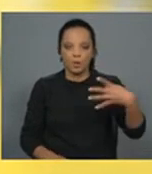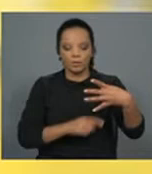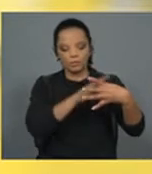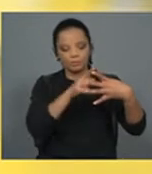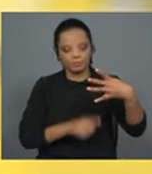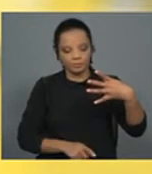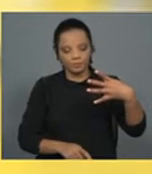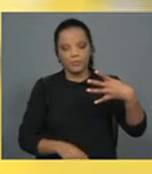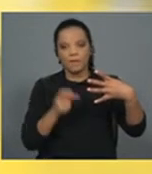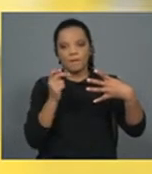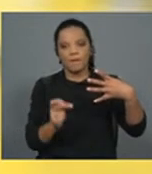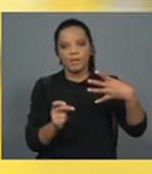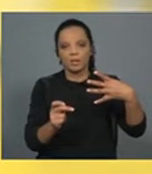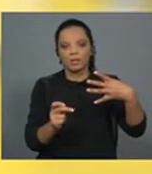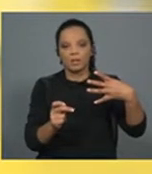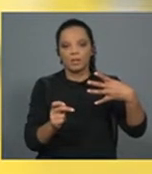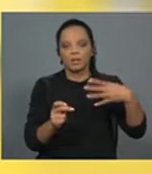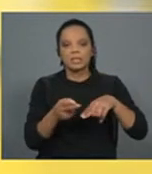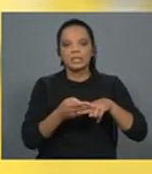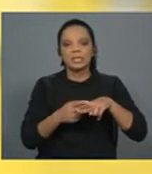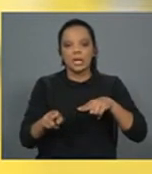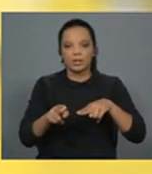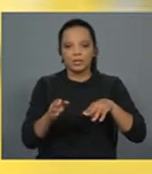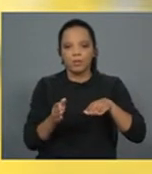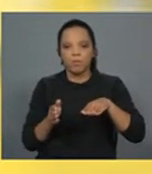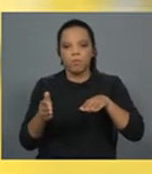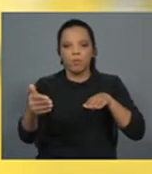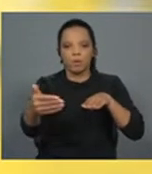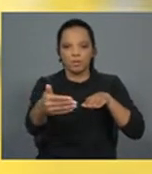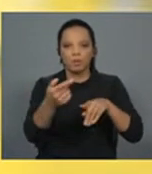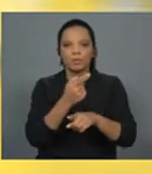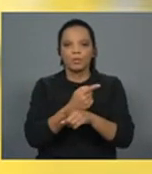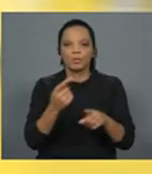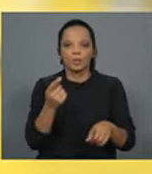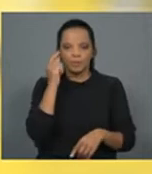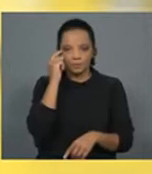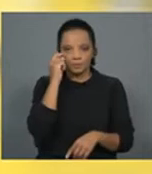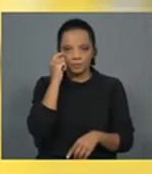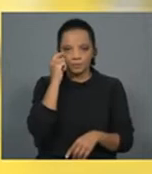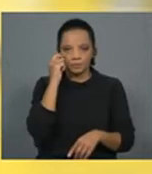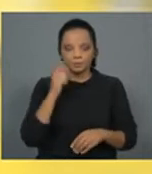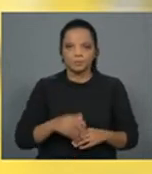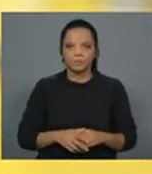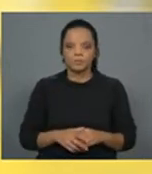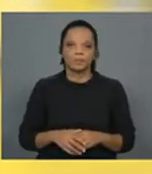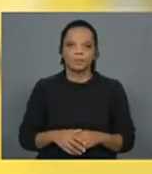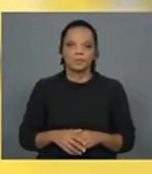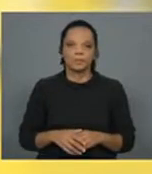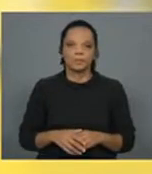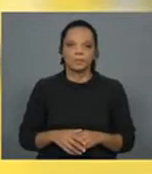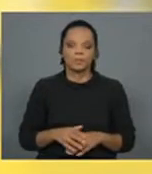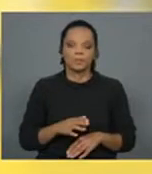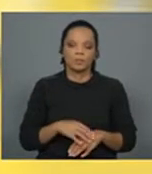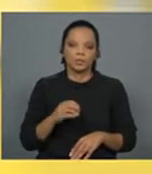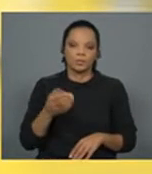vão ser instaladas na Punta de Sagres, ou seja, isto tem a ver com alerta precoce que